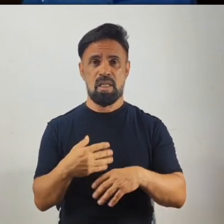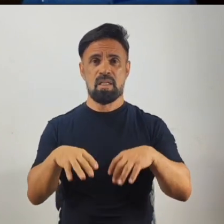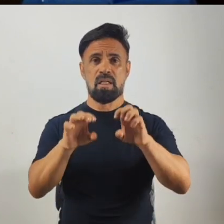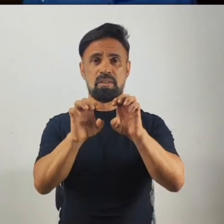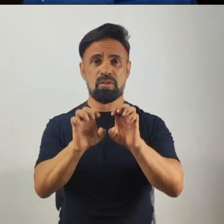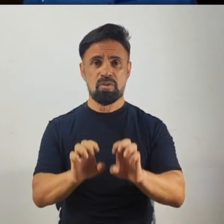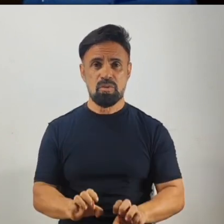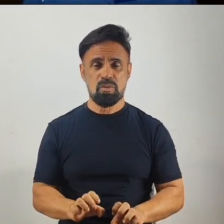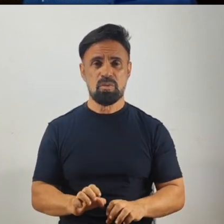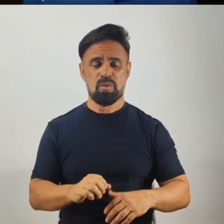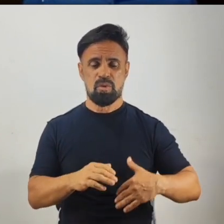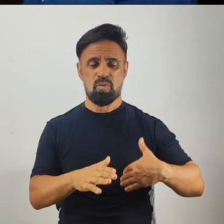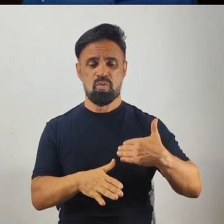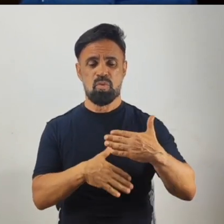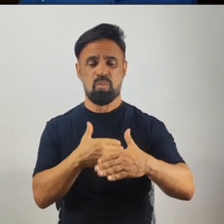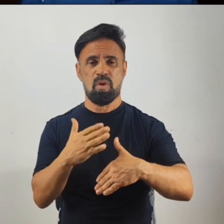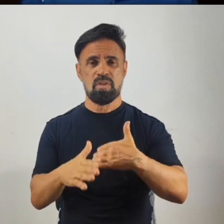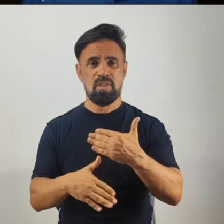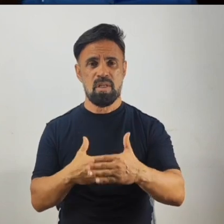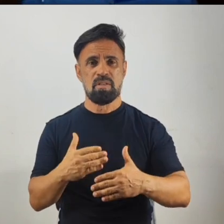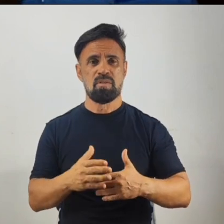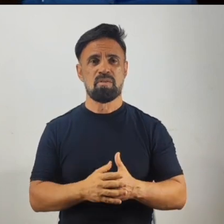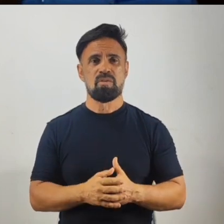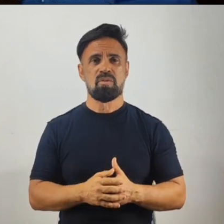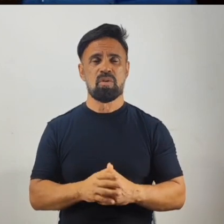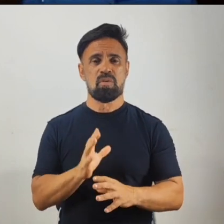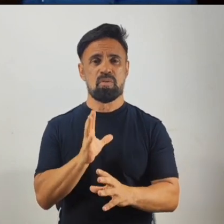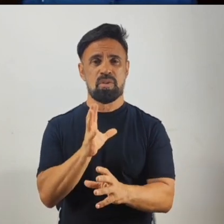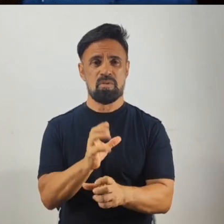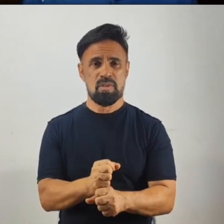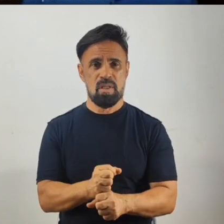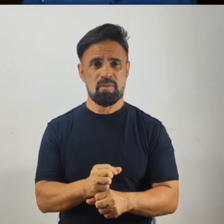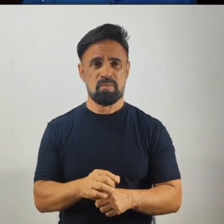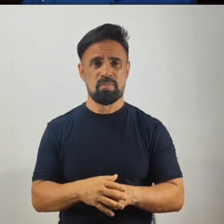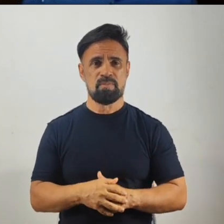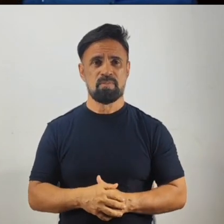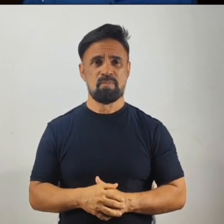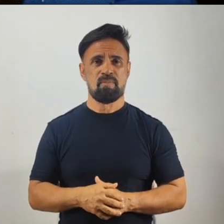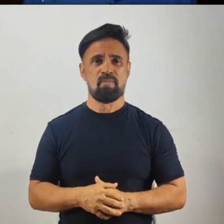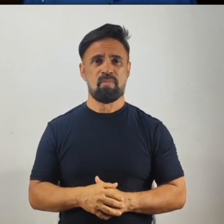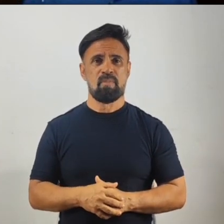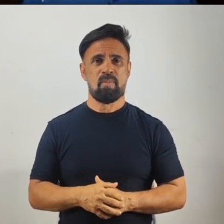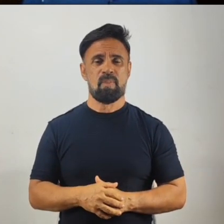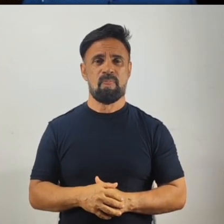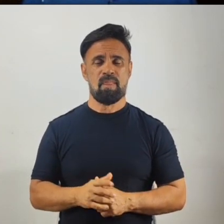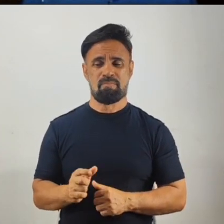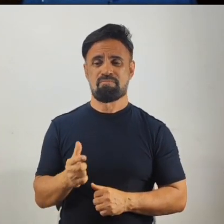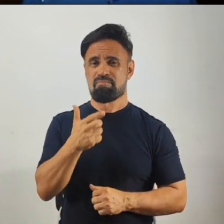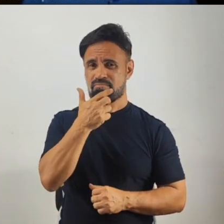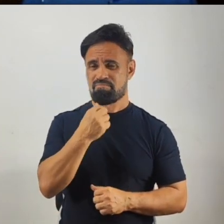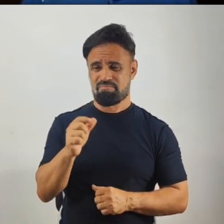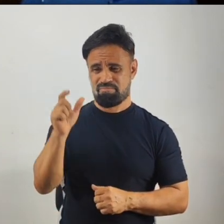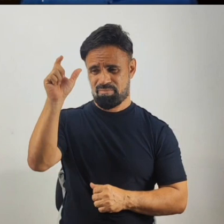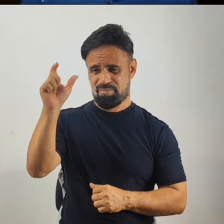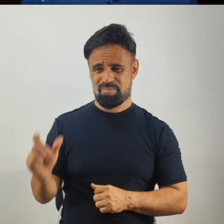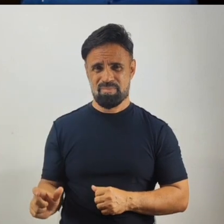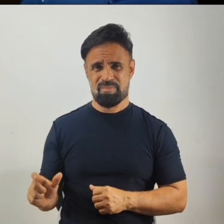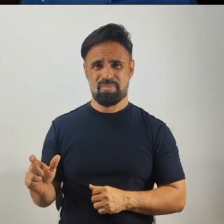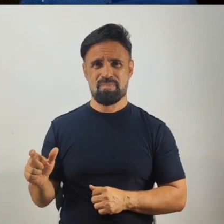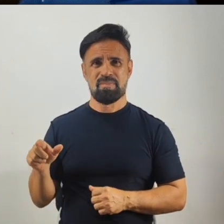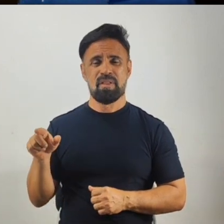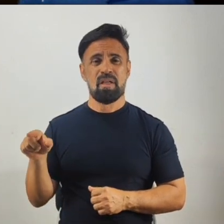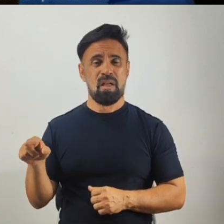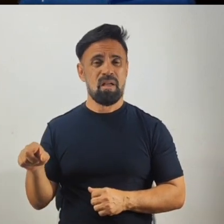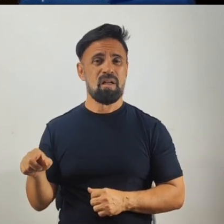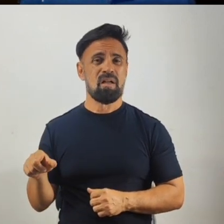falando da questão da estrutura, do processo e do resultado, Donabedian ele coloca que para